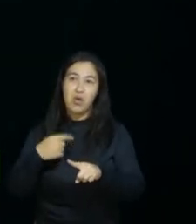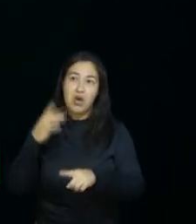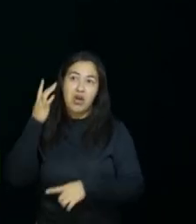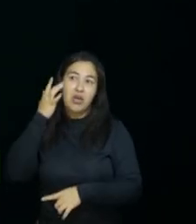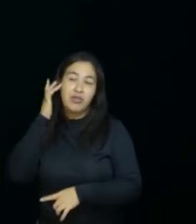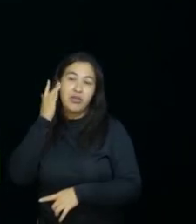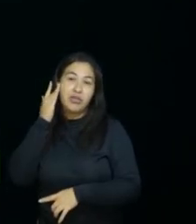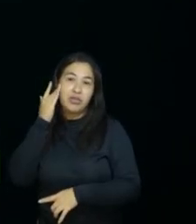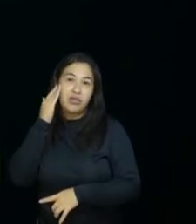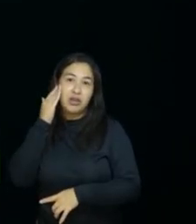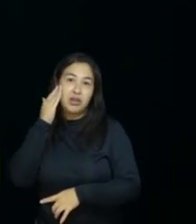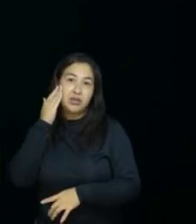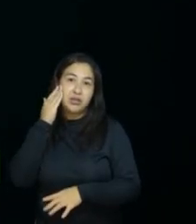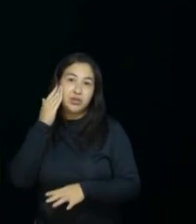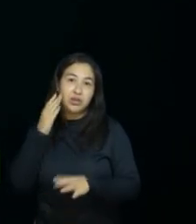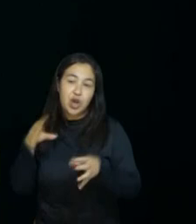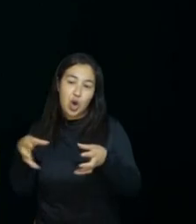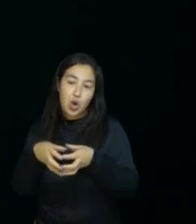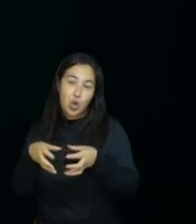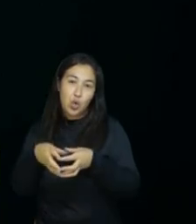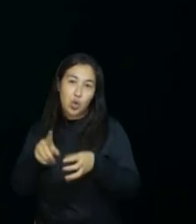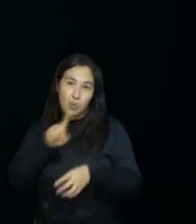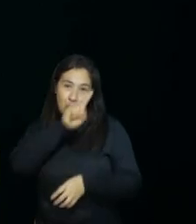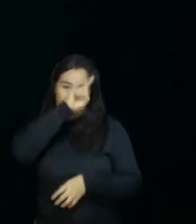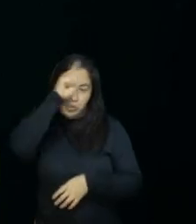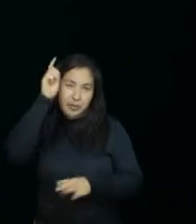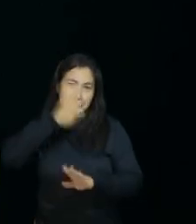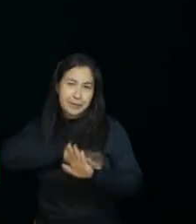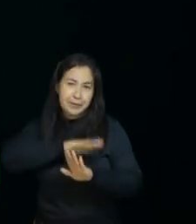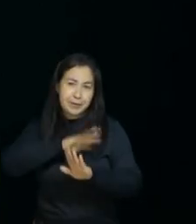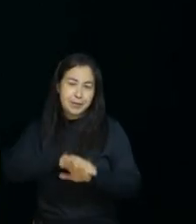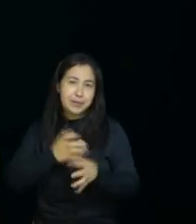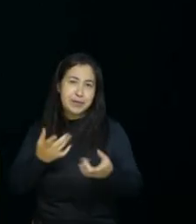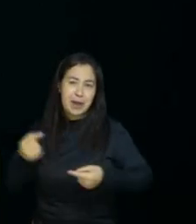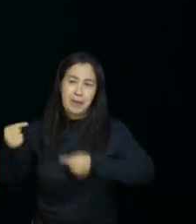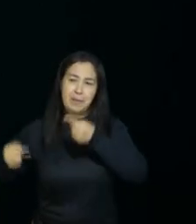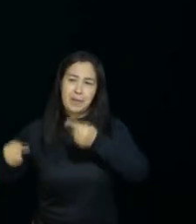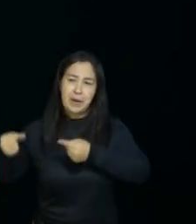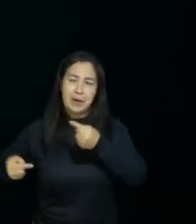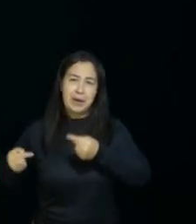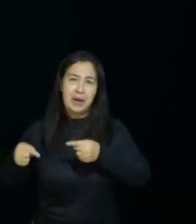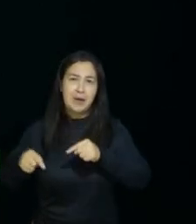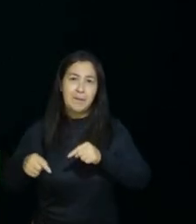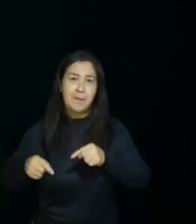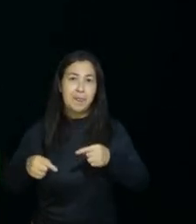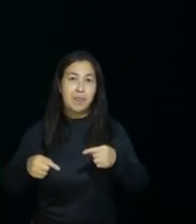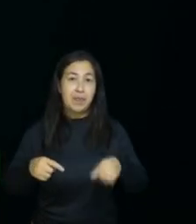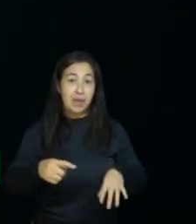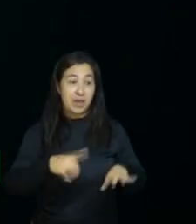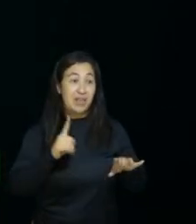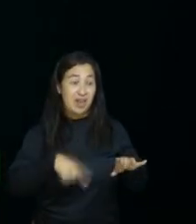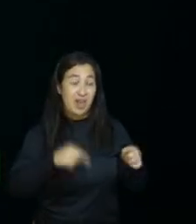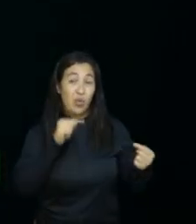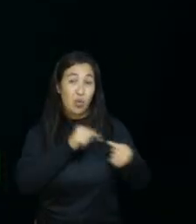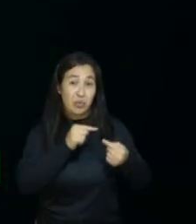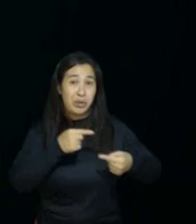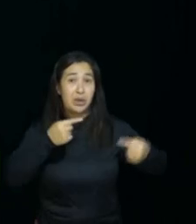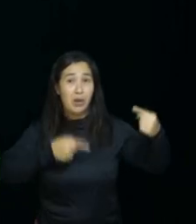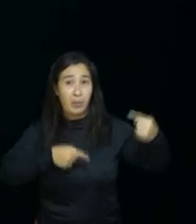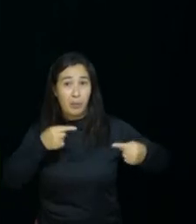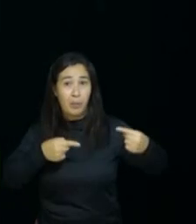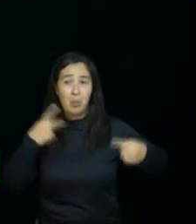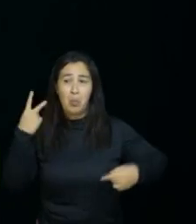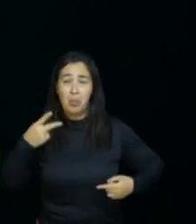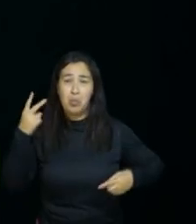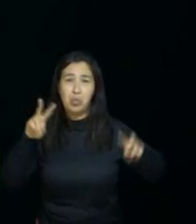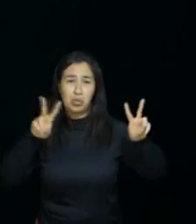segmento ideológico defendendo mais que o outro, brigando mais que o outro, e aquilo para mim se tornava uma briga política. Mas eu tive que vir aqui